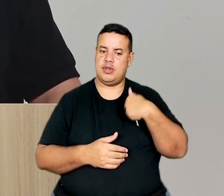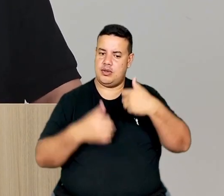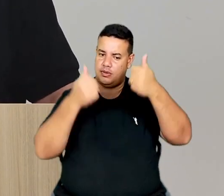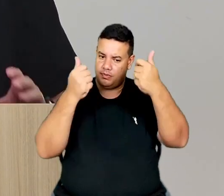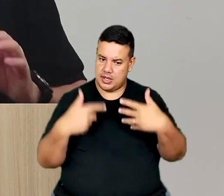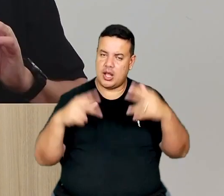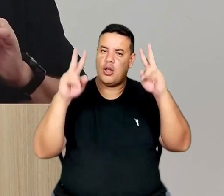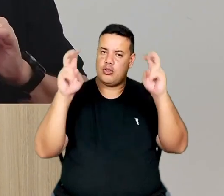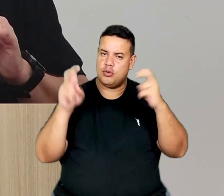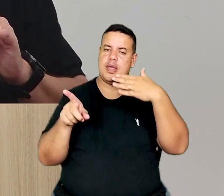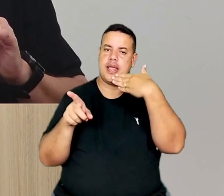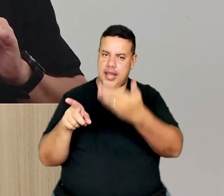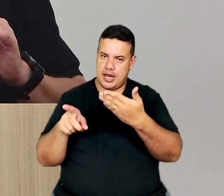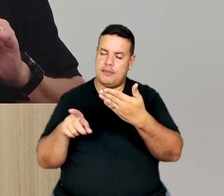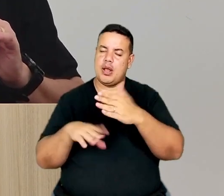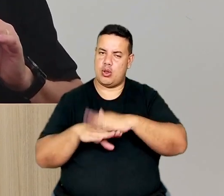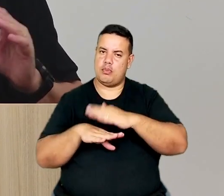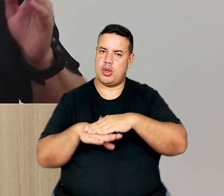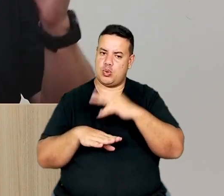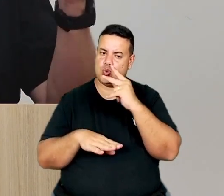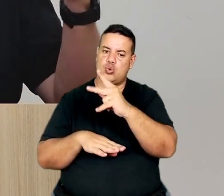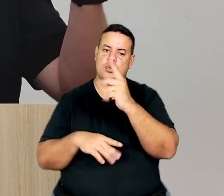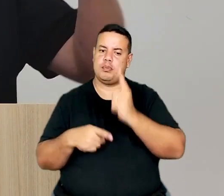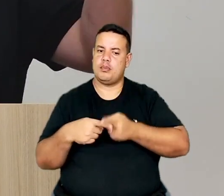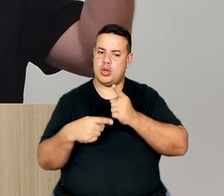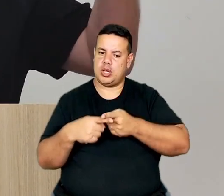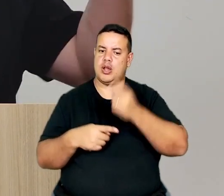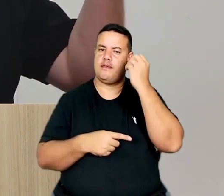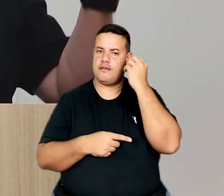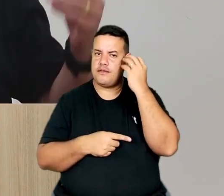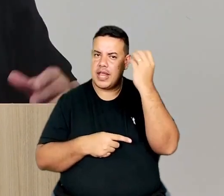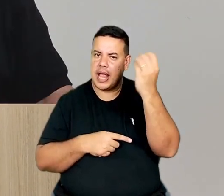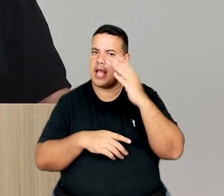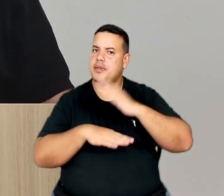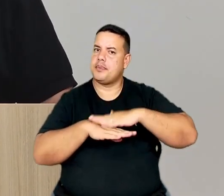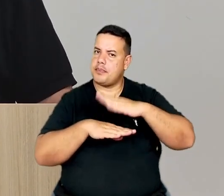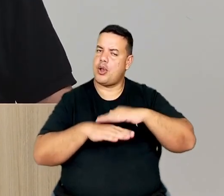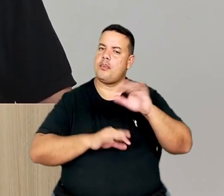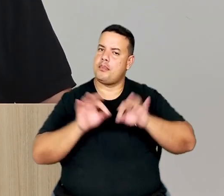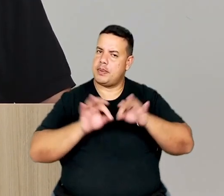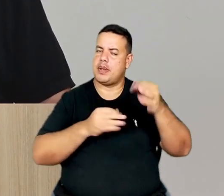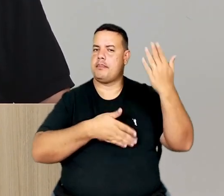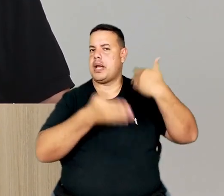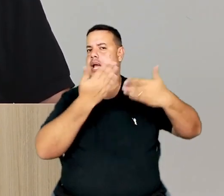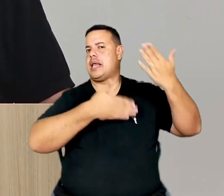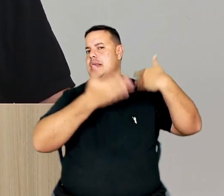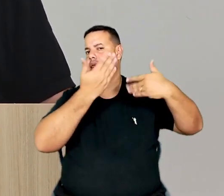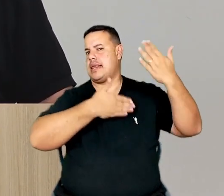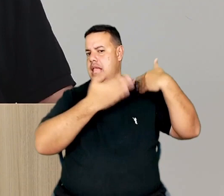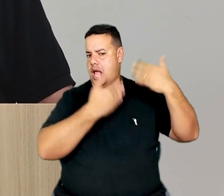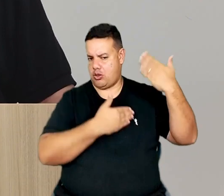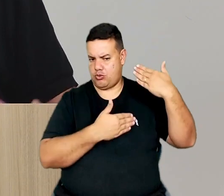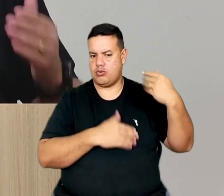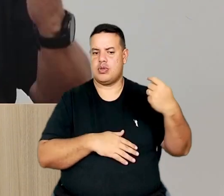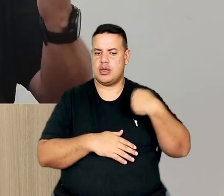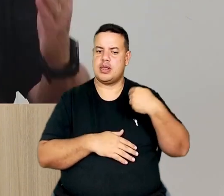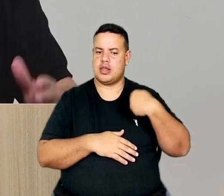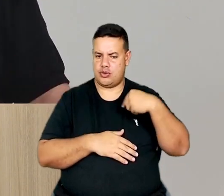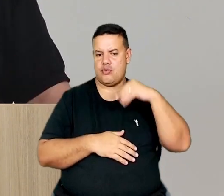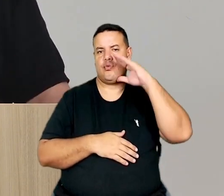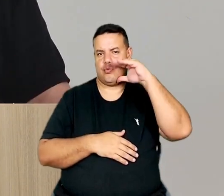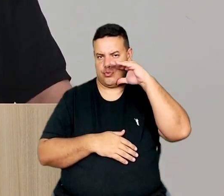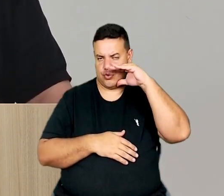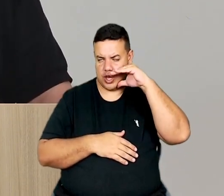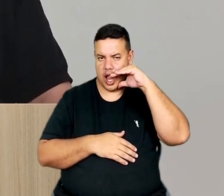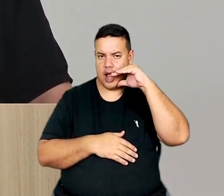requerimentos, porque muitas dessas viagens que foram feitas no passado, enquanto eu funcionário, enquanto eu